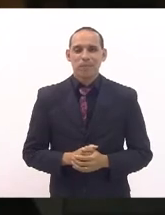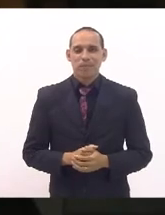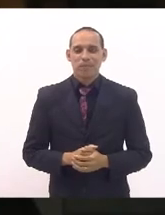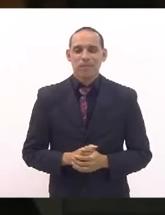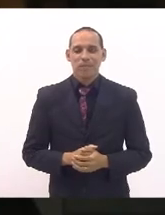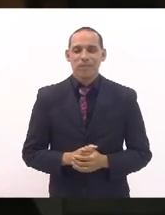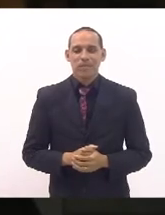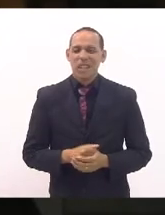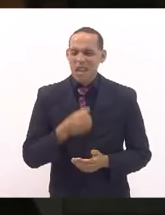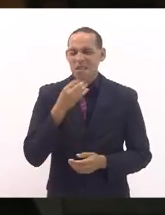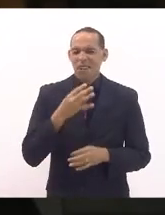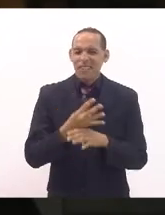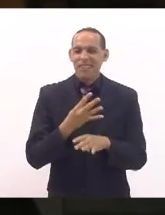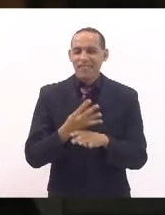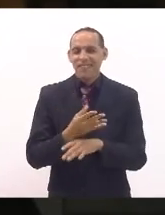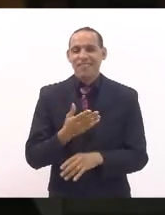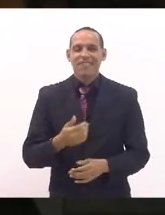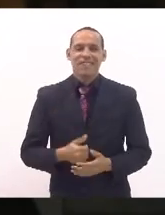E é bom resistir.